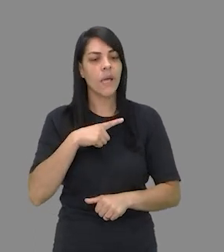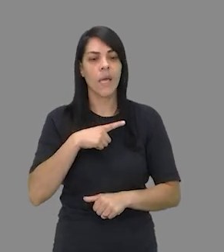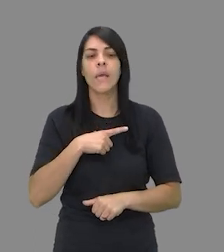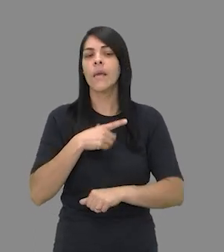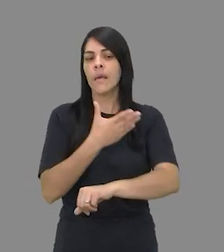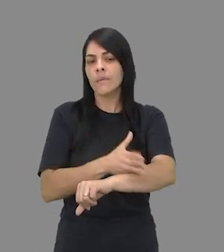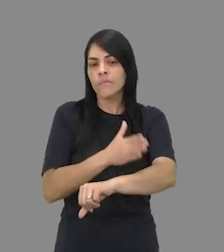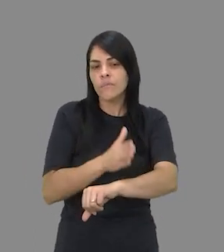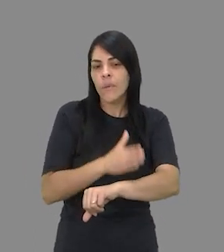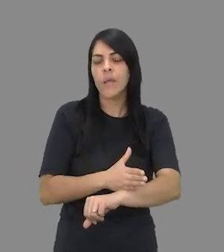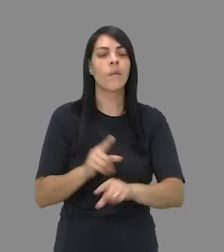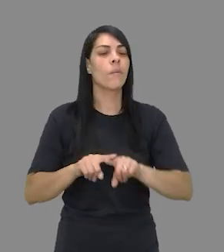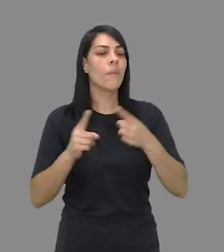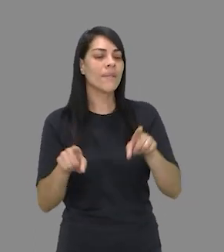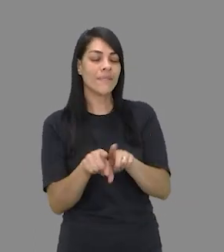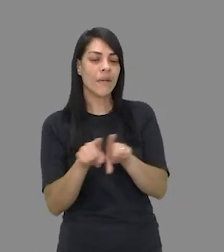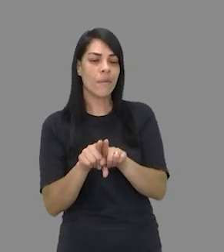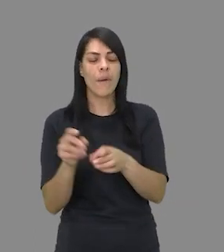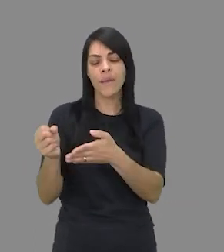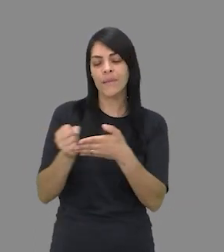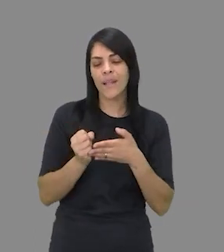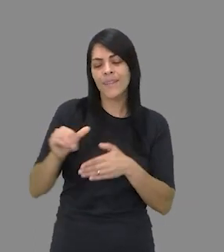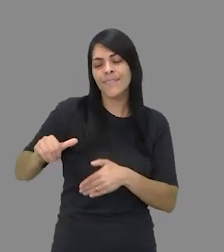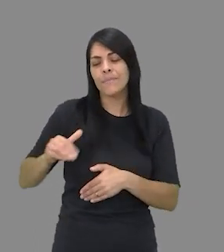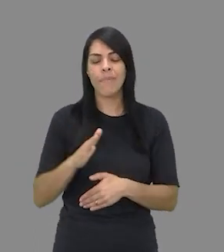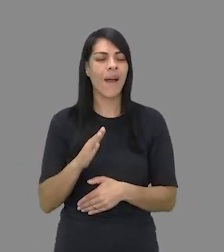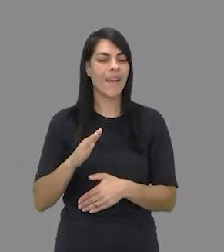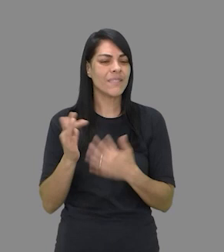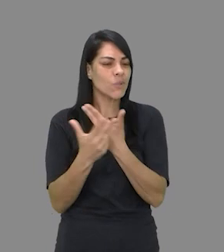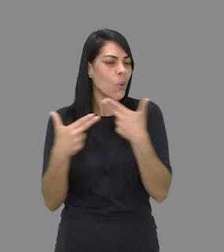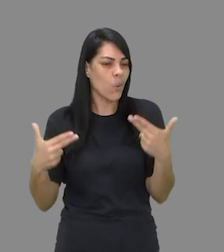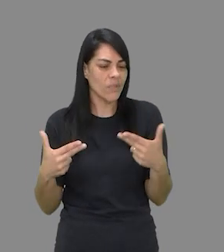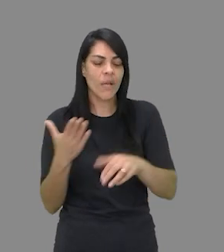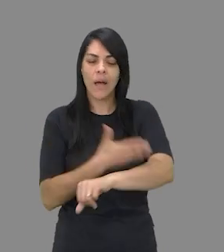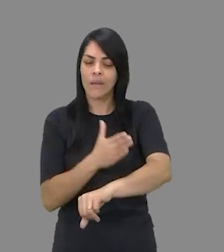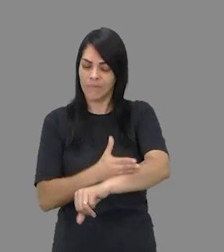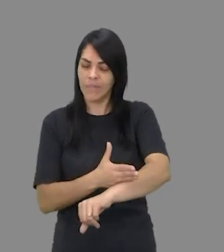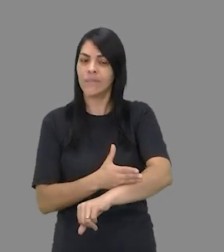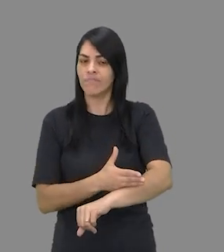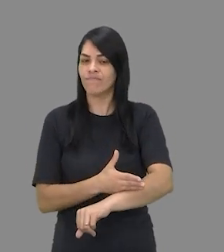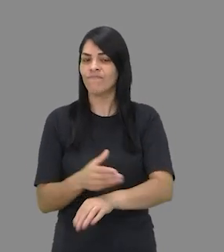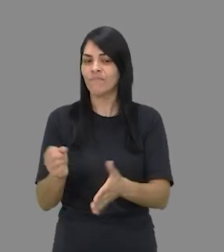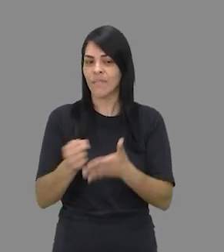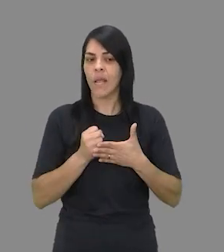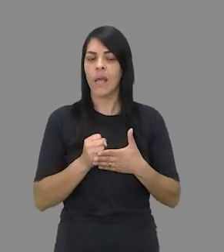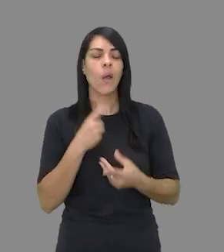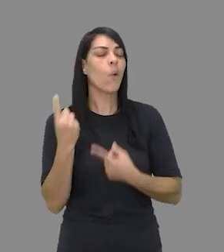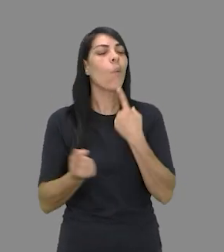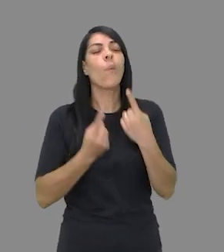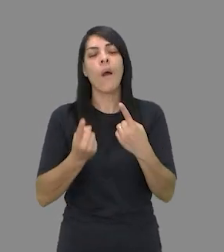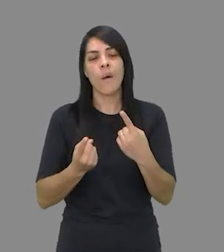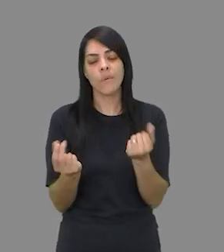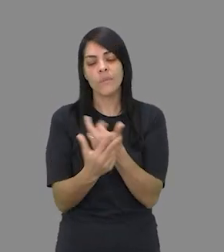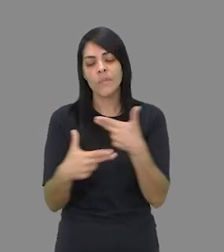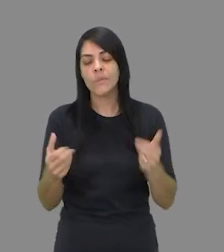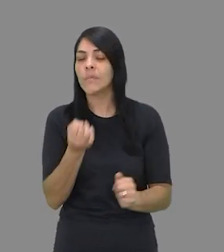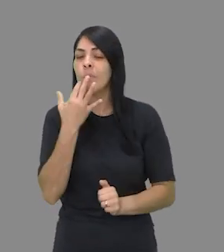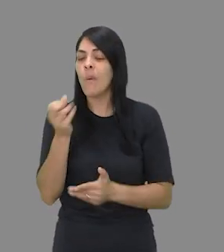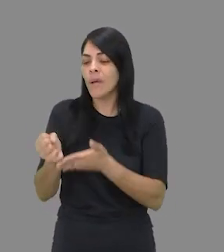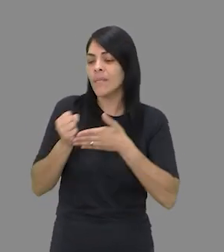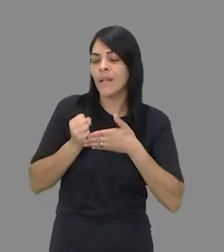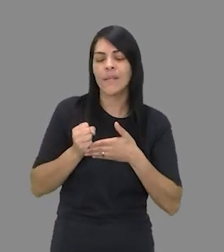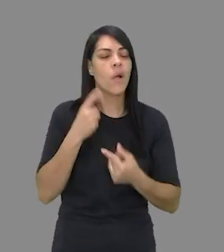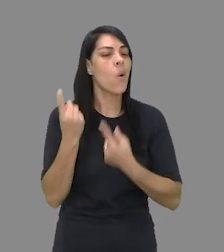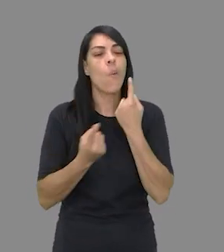Jogos Paralímpicos, mas ele traz muito mais ao atleta praticante, né? Quais são esses benefícios? Qual a